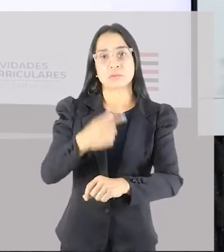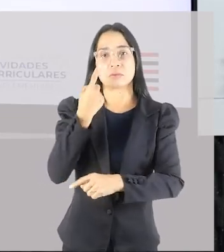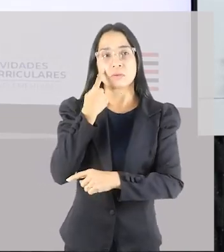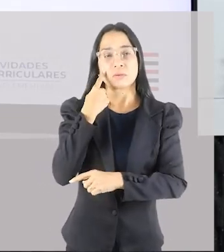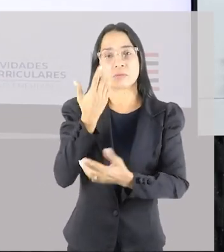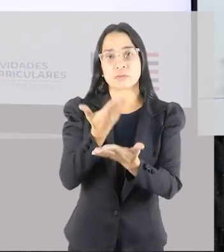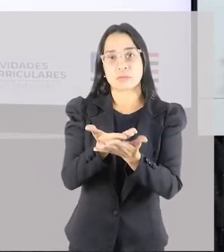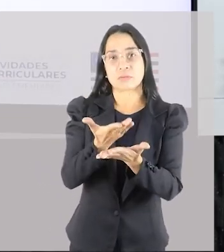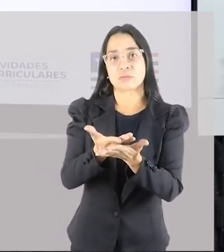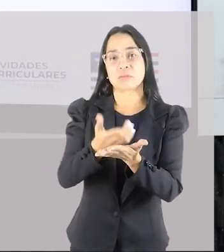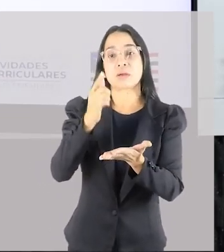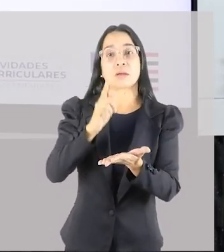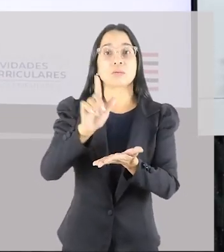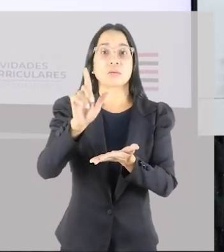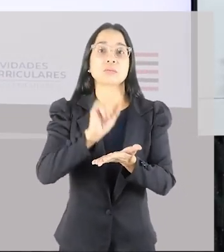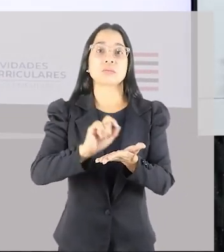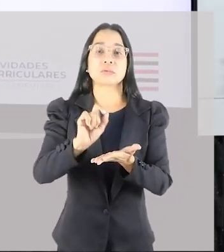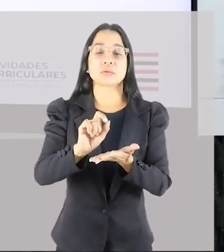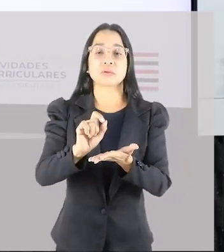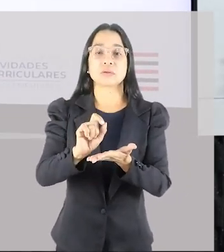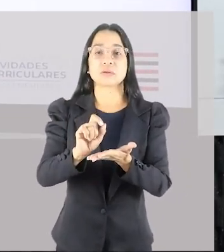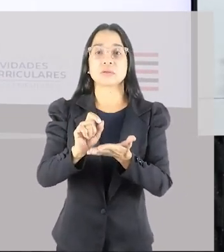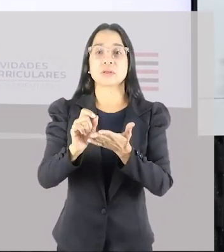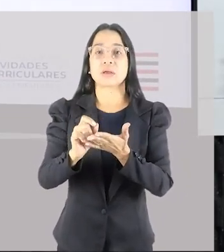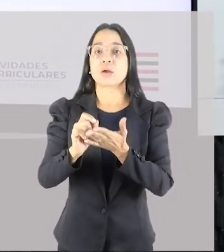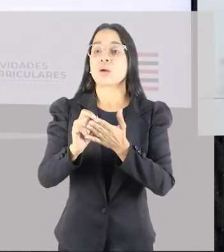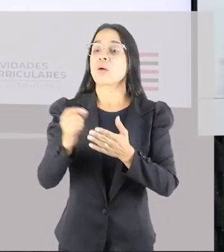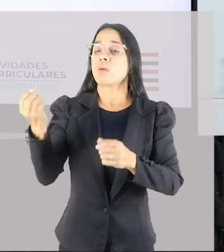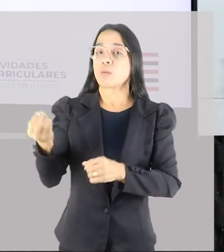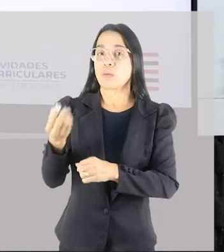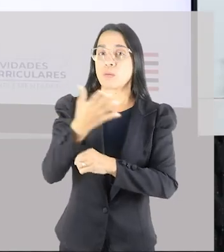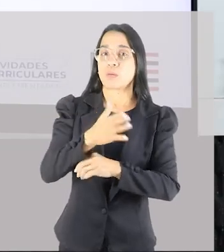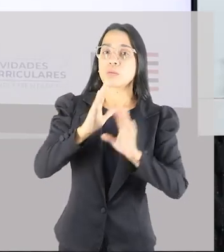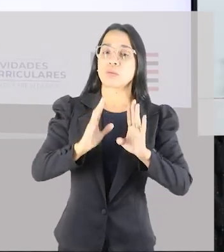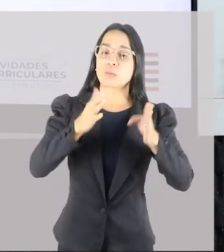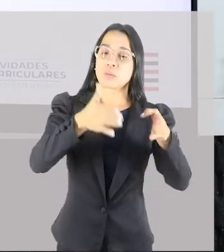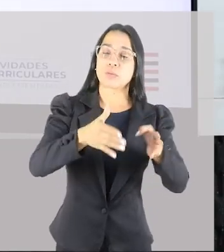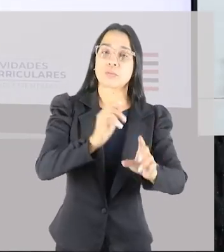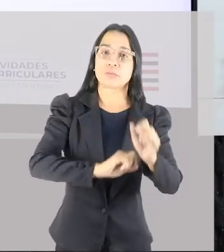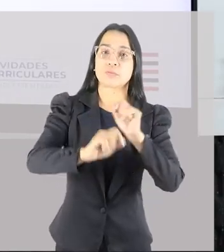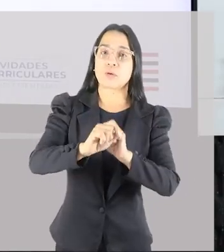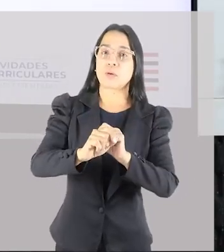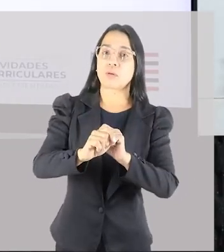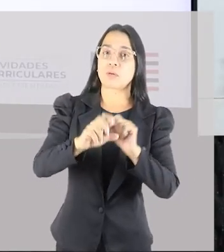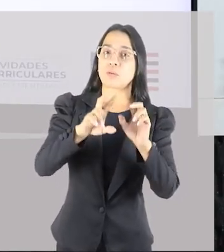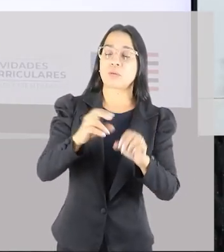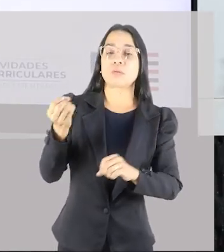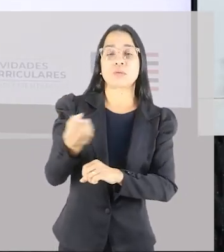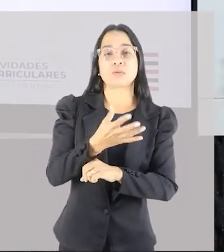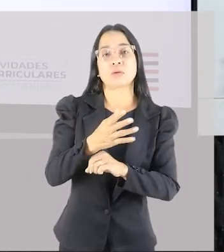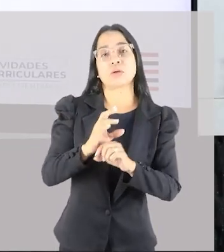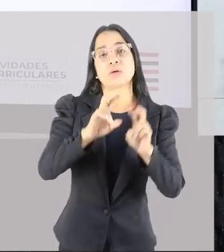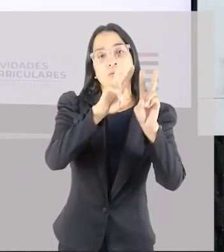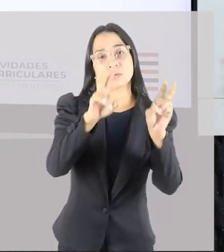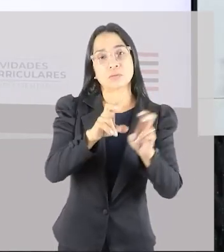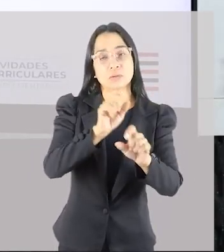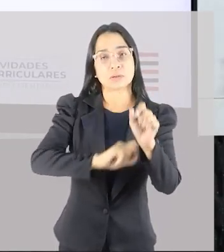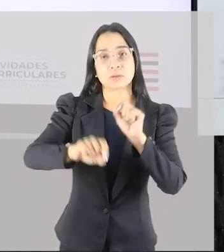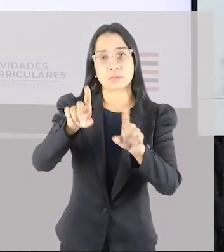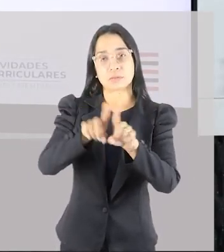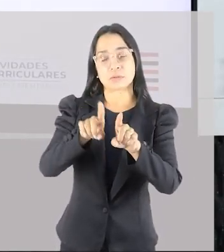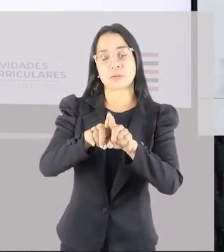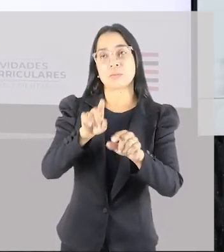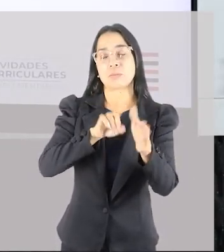ver de uma outra maneira com uma nova perspectiva com novas questões novos temas e também com questões e